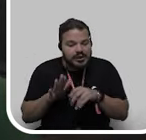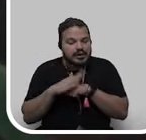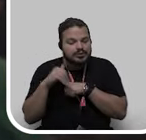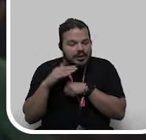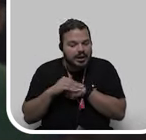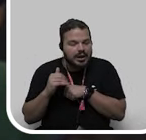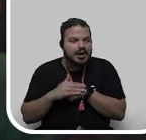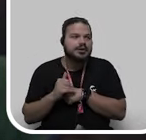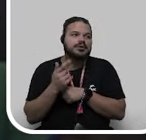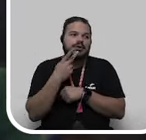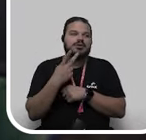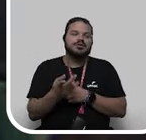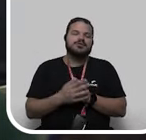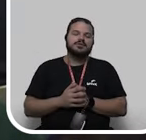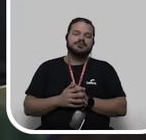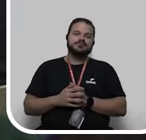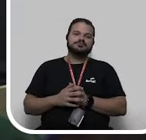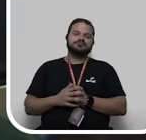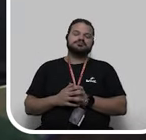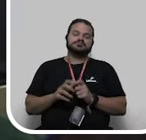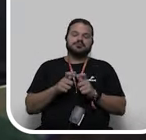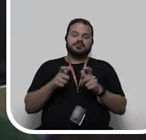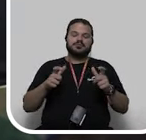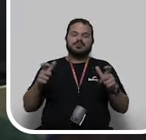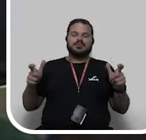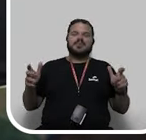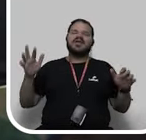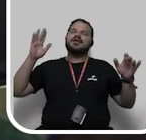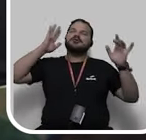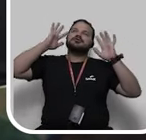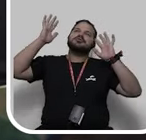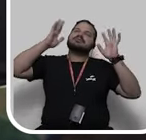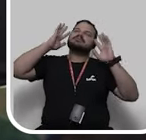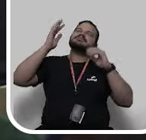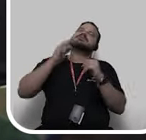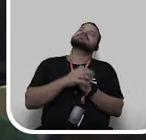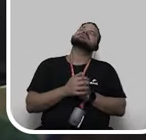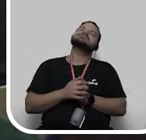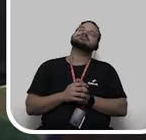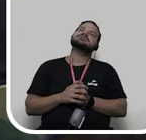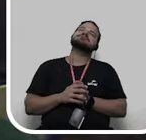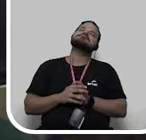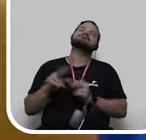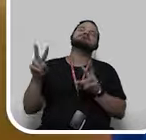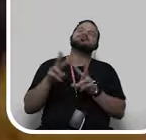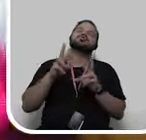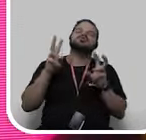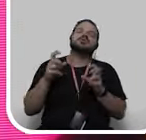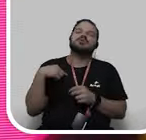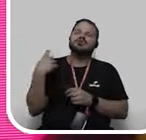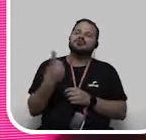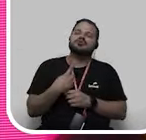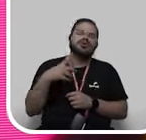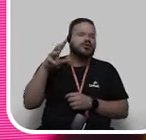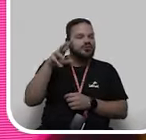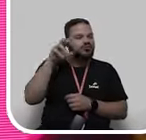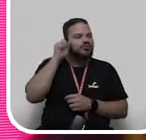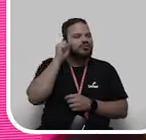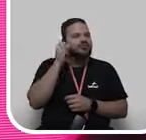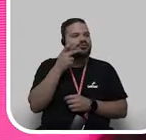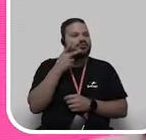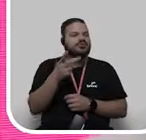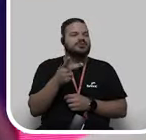aí, se a gente traz num âmbito maior, a gente pensa num termo que a gente tem ouvido falar bastante,